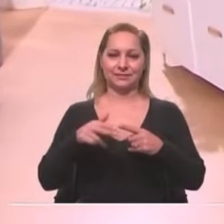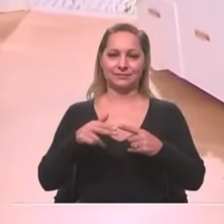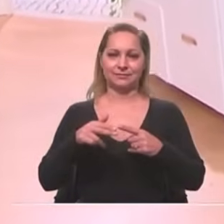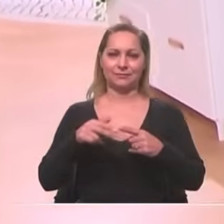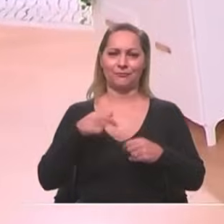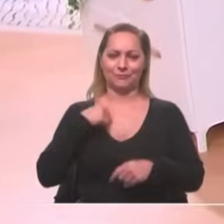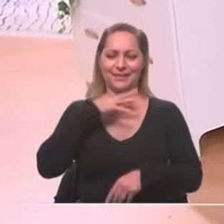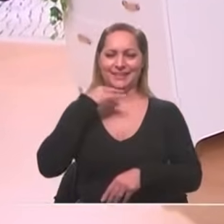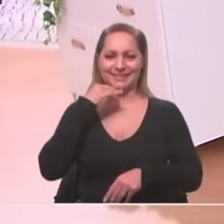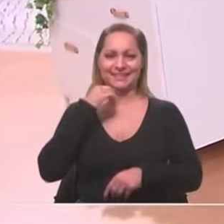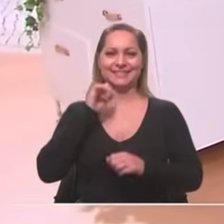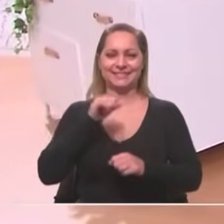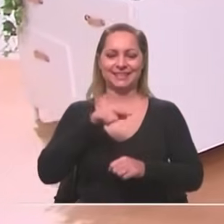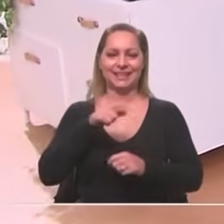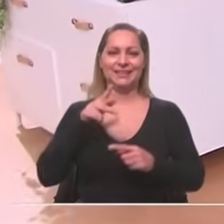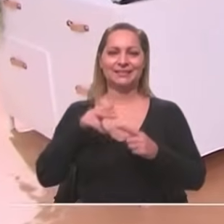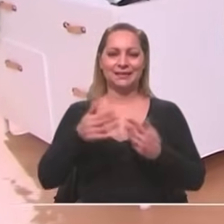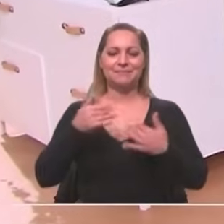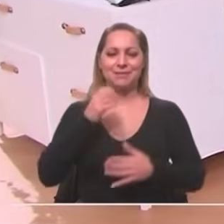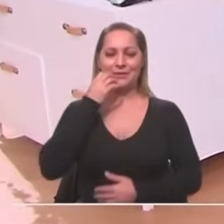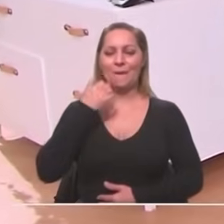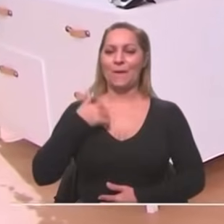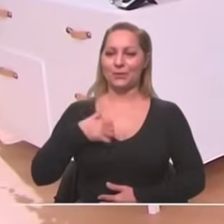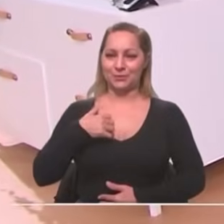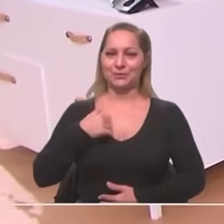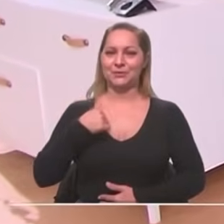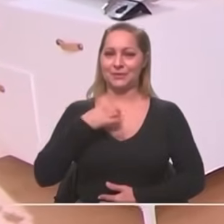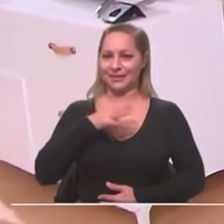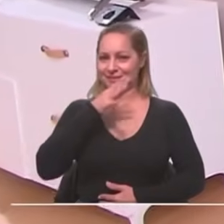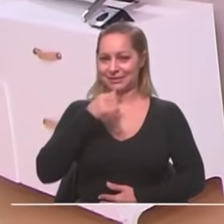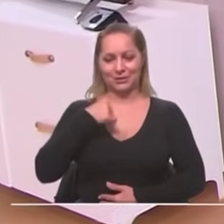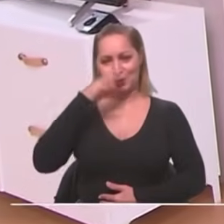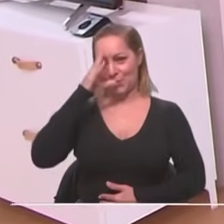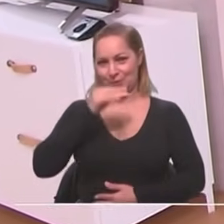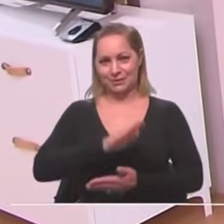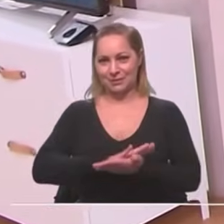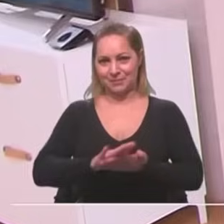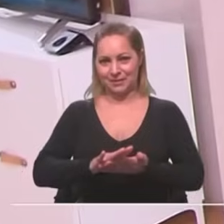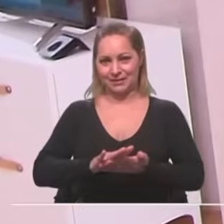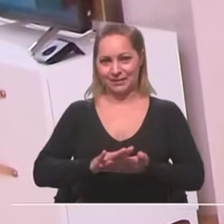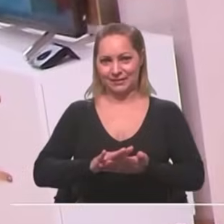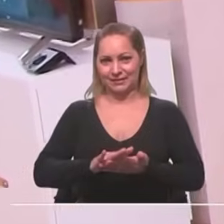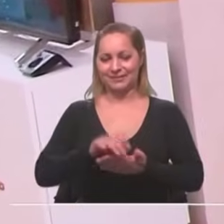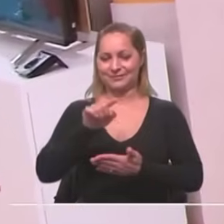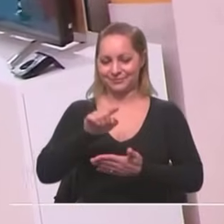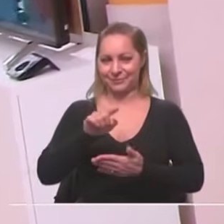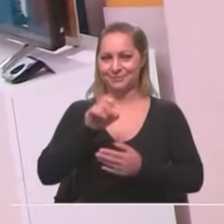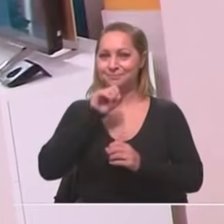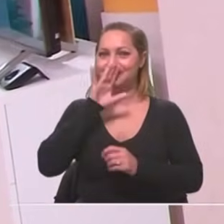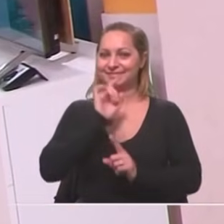que foi divertido. Vamos fazer uma pausa, mas vamos muito orgulhosos. Devo Cuidado confessar conosco. Que eu não sabia nada da presença do foi Sr. Capitão. Foi apanhadinho, eu